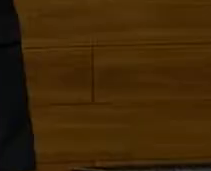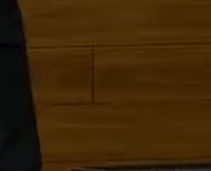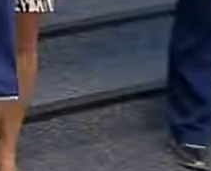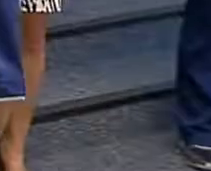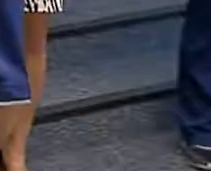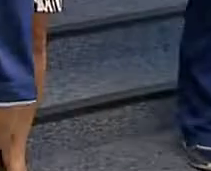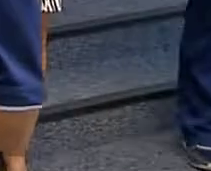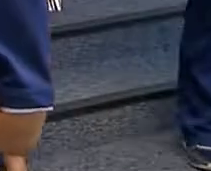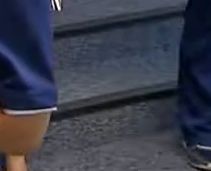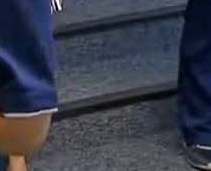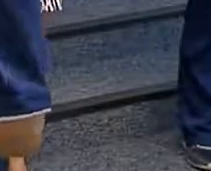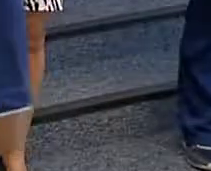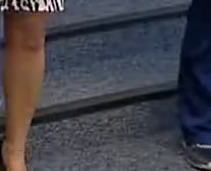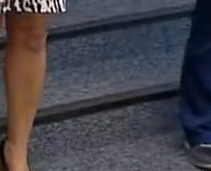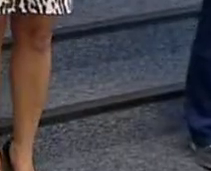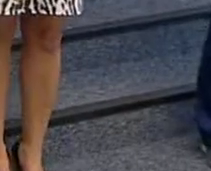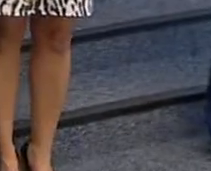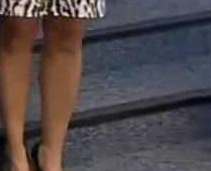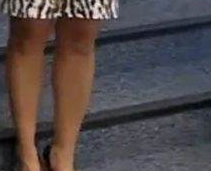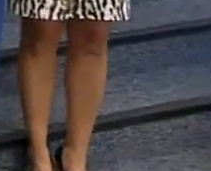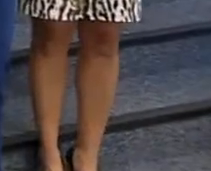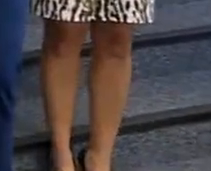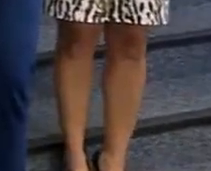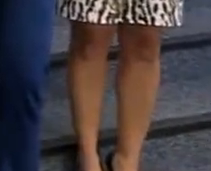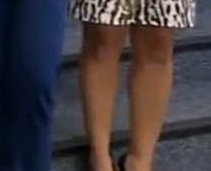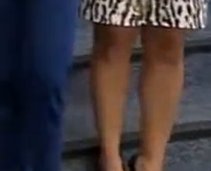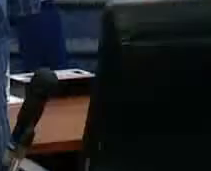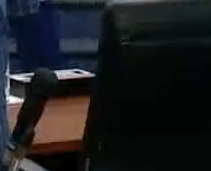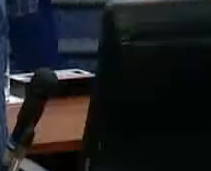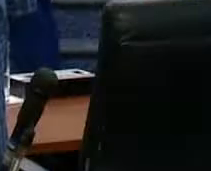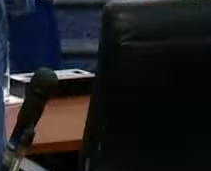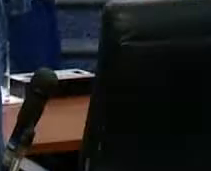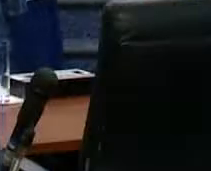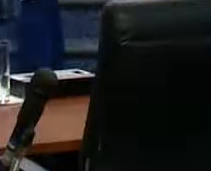Parabéns, menina, a toda a instituição.